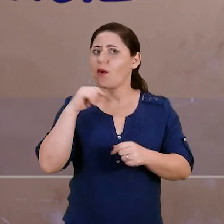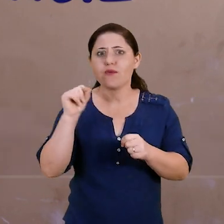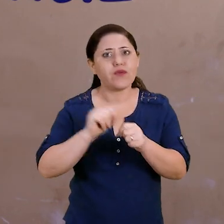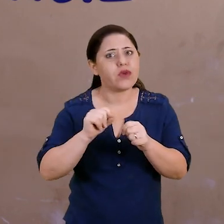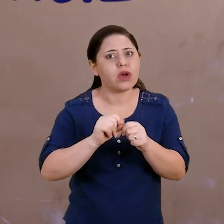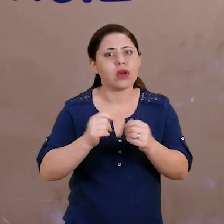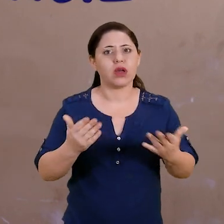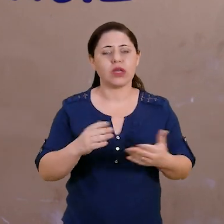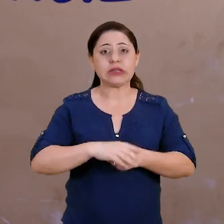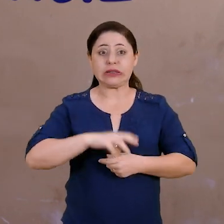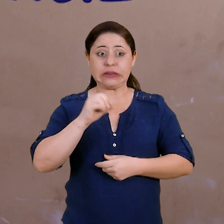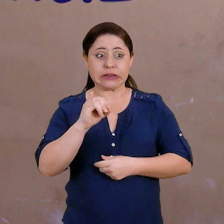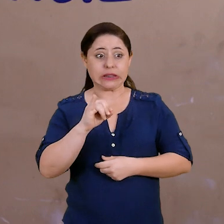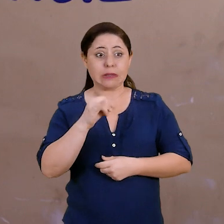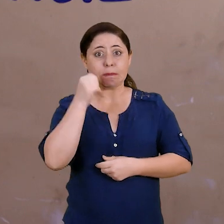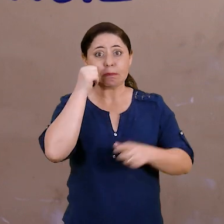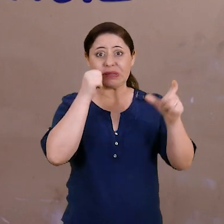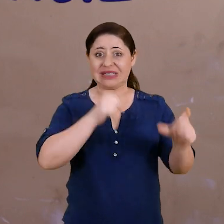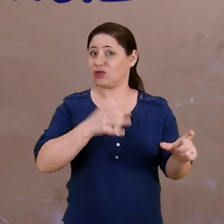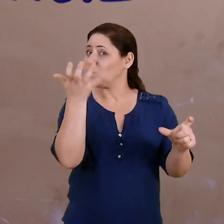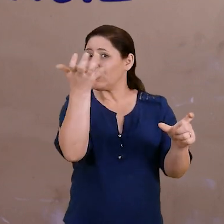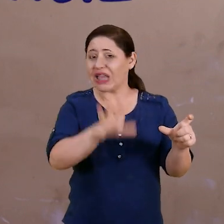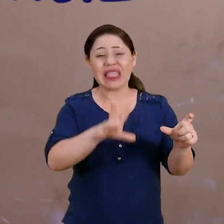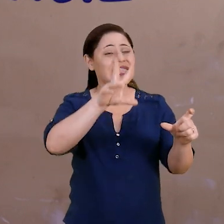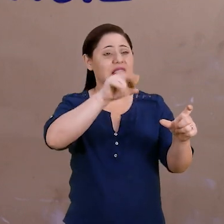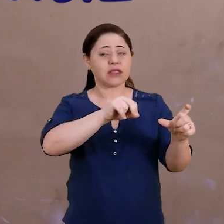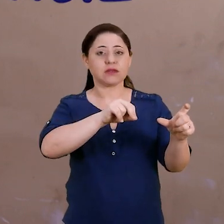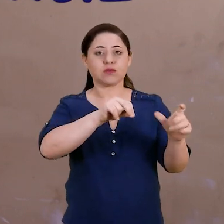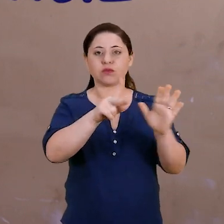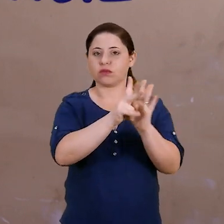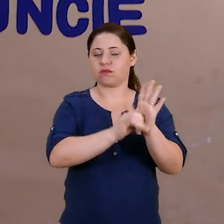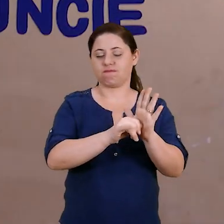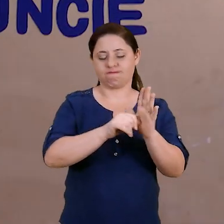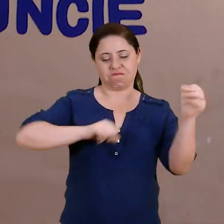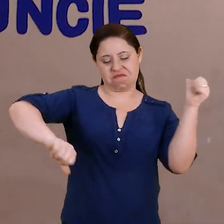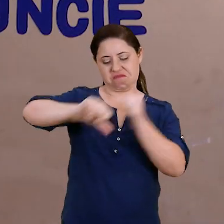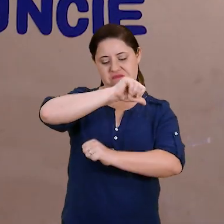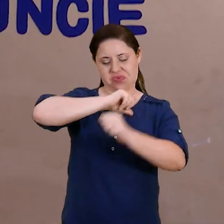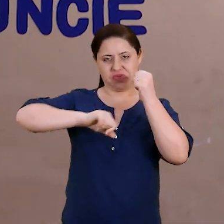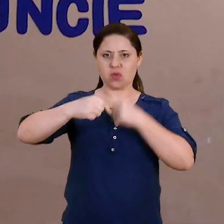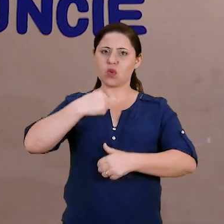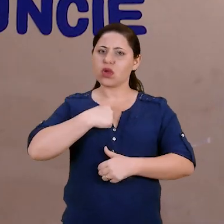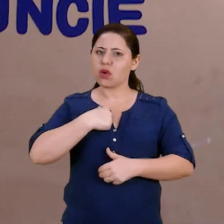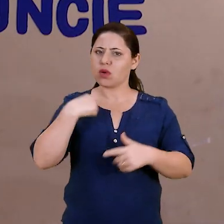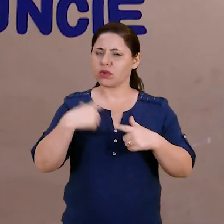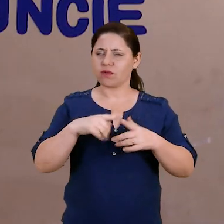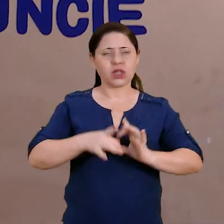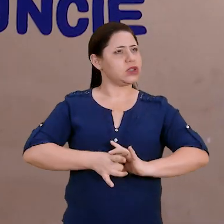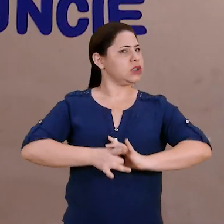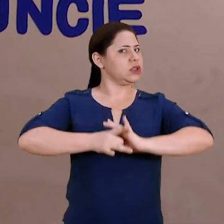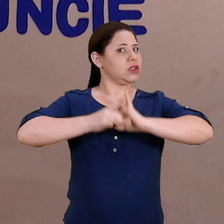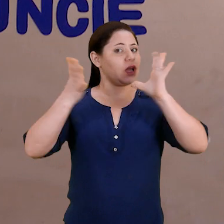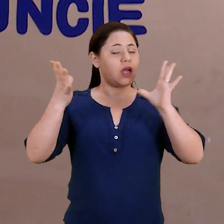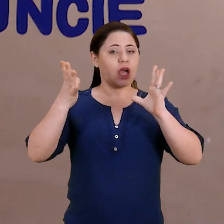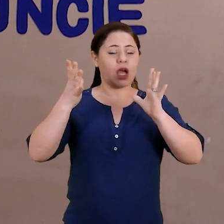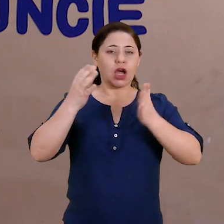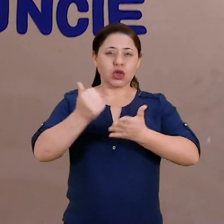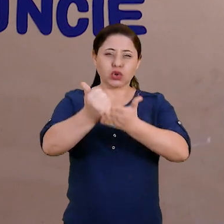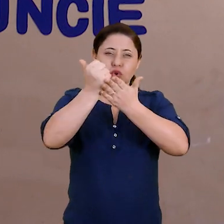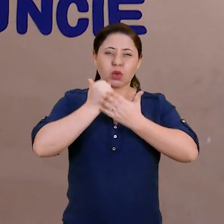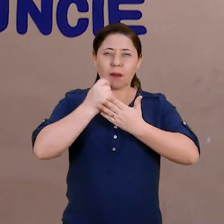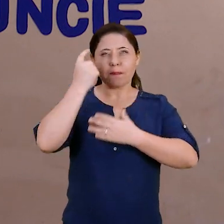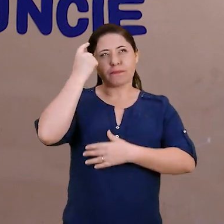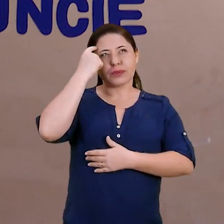que não pode fazer isso. Se ela não quer, não, cara. Esse projeto me mudou. foi